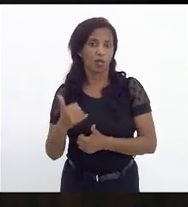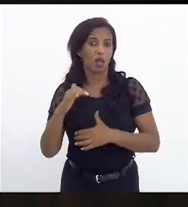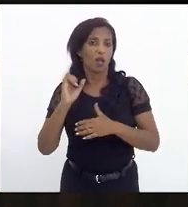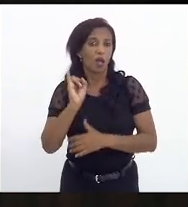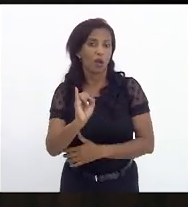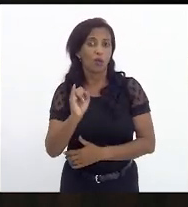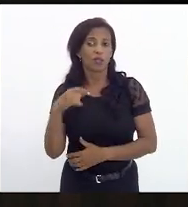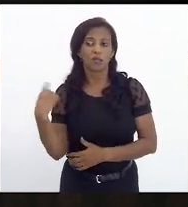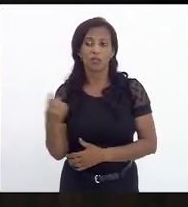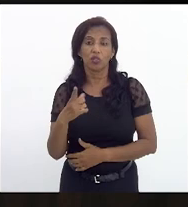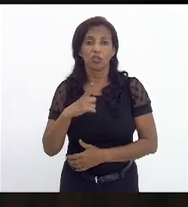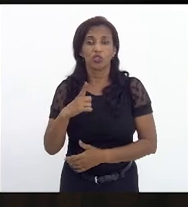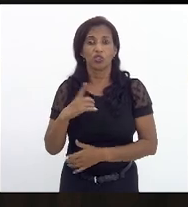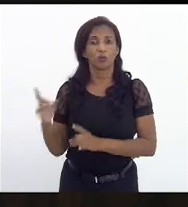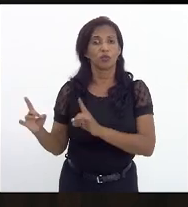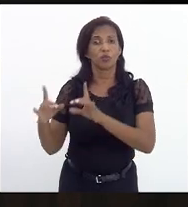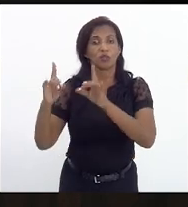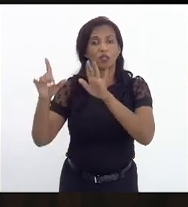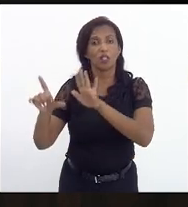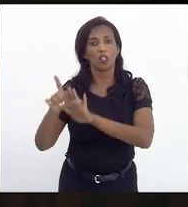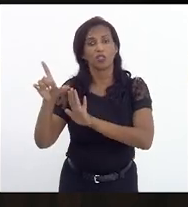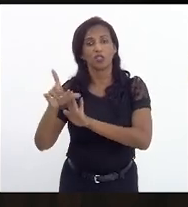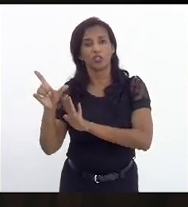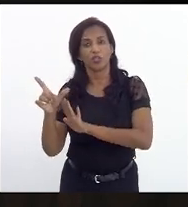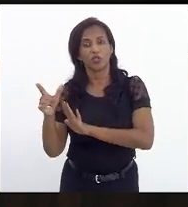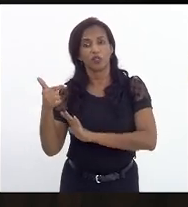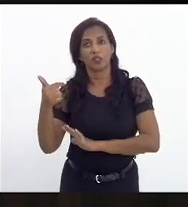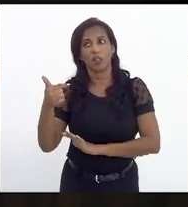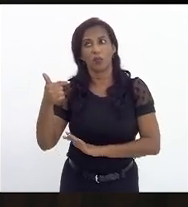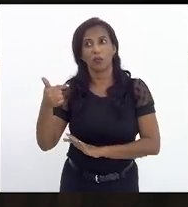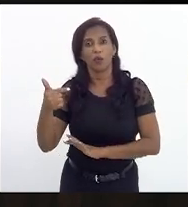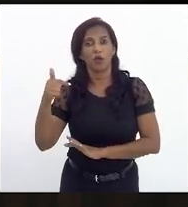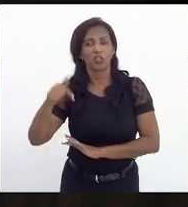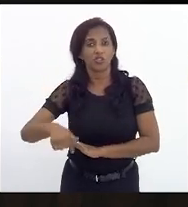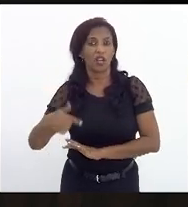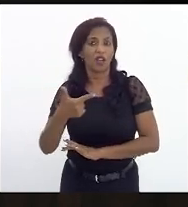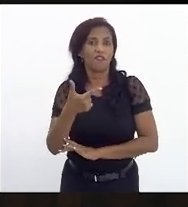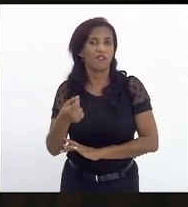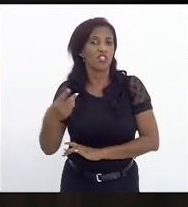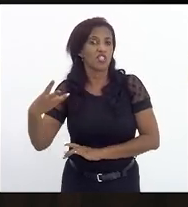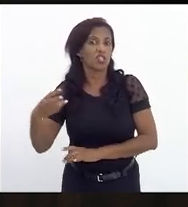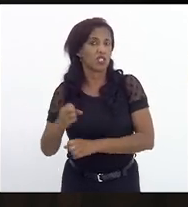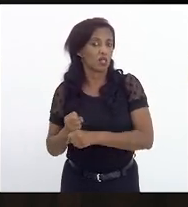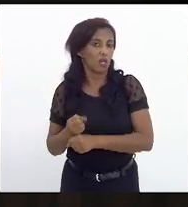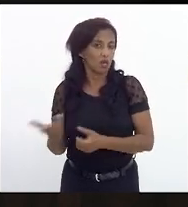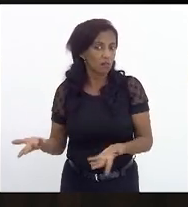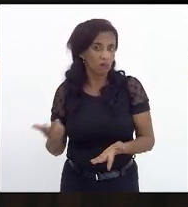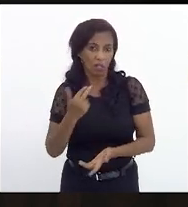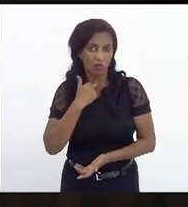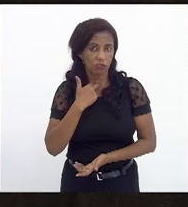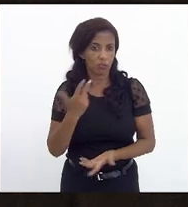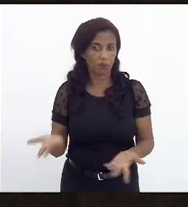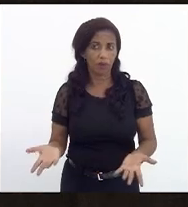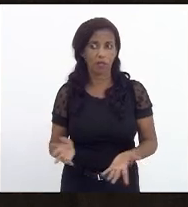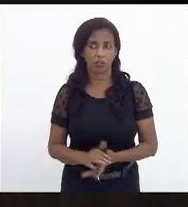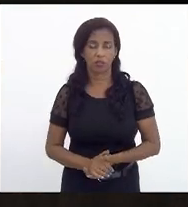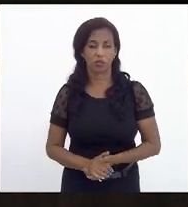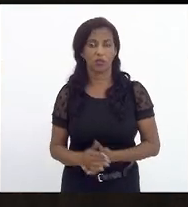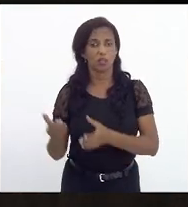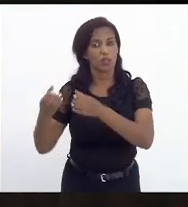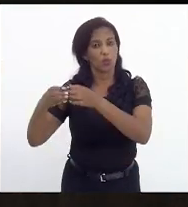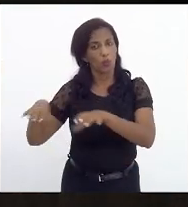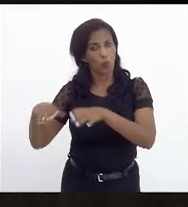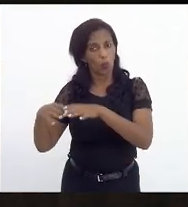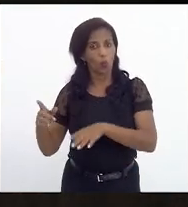nós tínhamos especialistas legislativos que estão na casa há 20, 30 anos, esse concurso não vale mais, só tem que trazer o concurso que foi